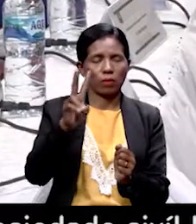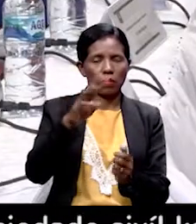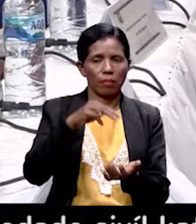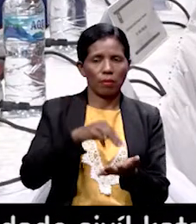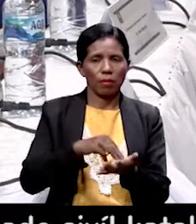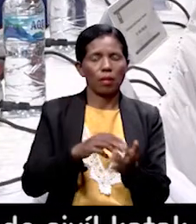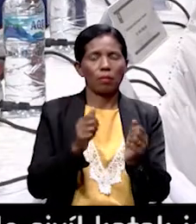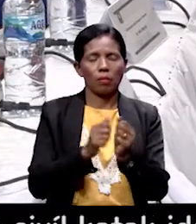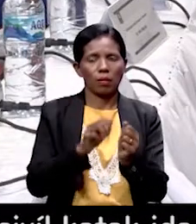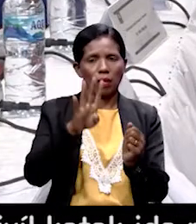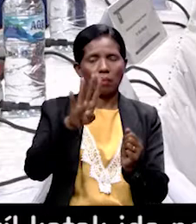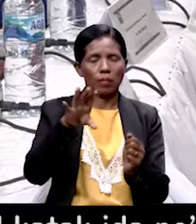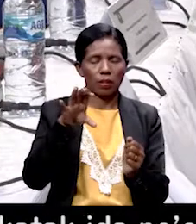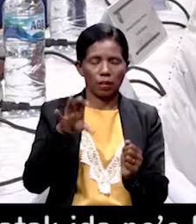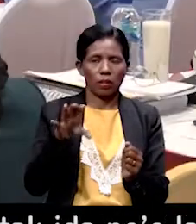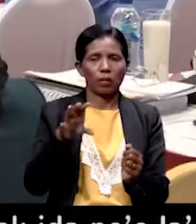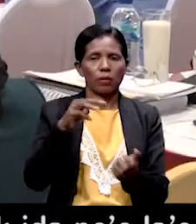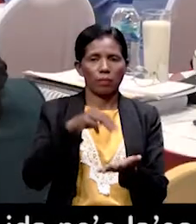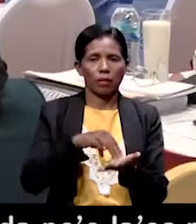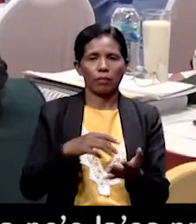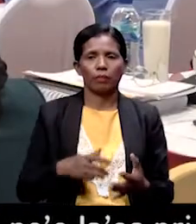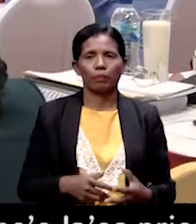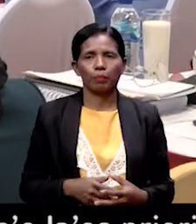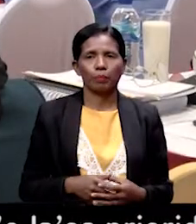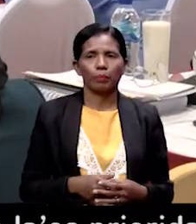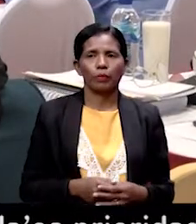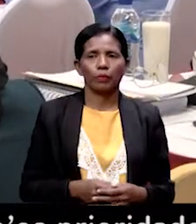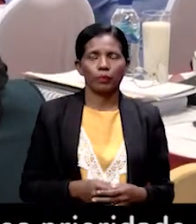tokon atus hatresing. Fátima Pereira, Elio Gaio, GMN.